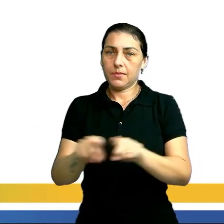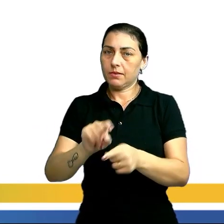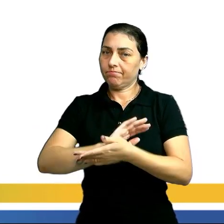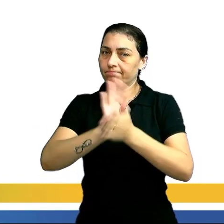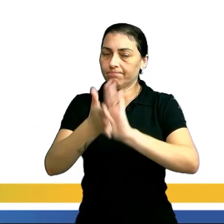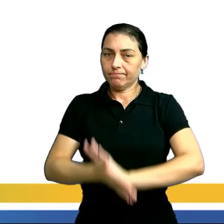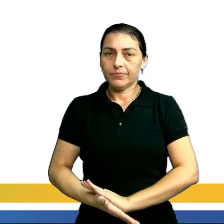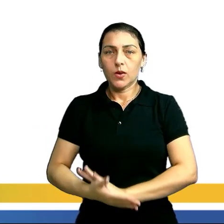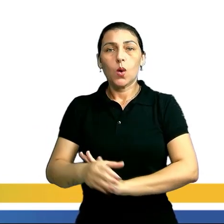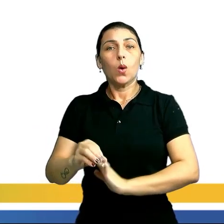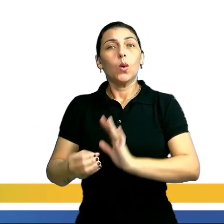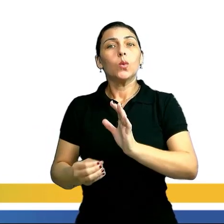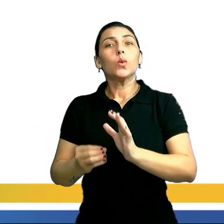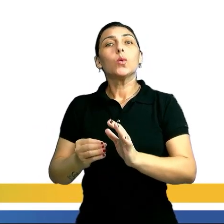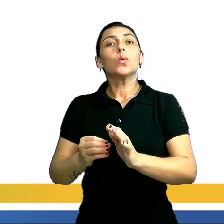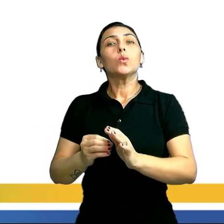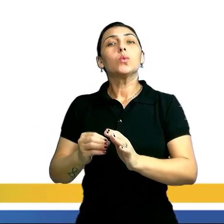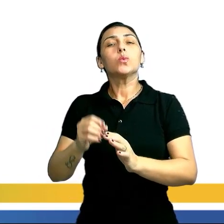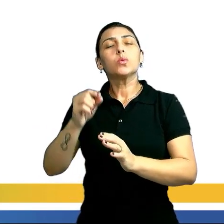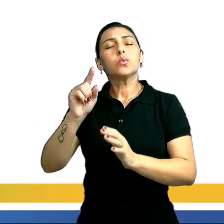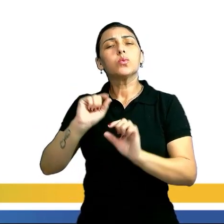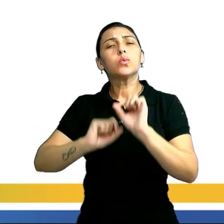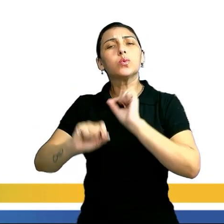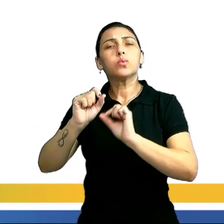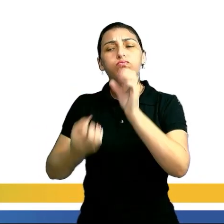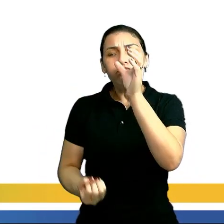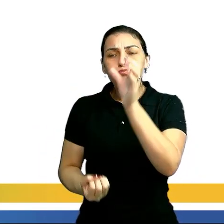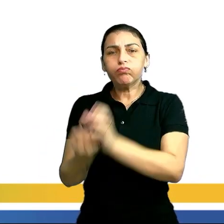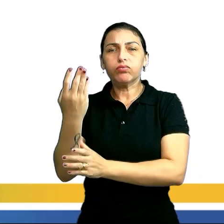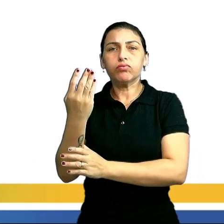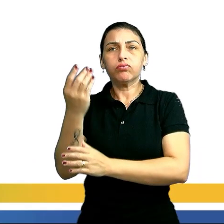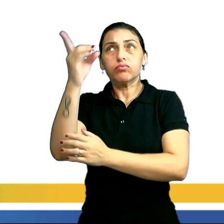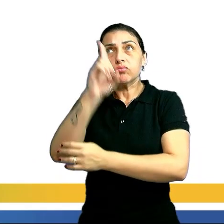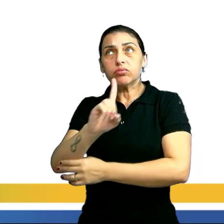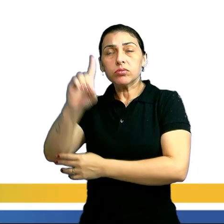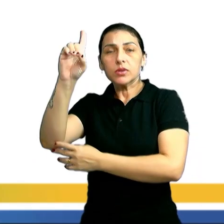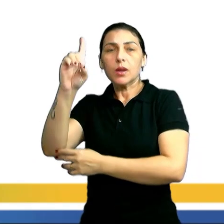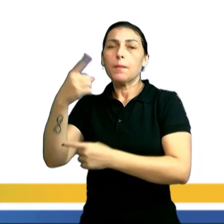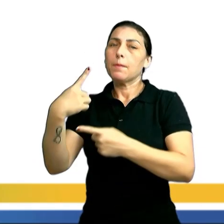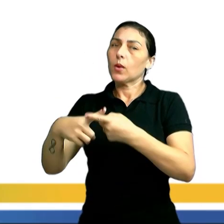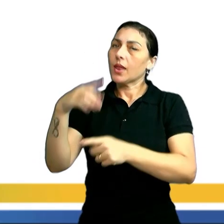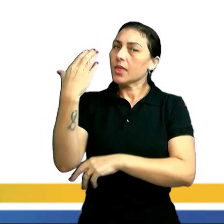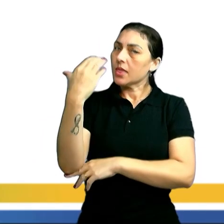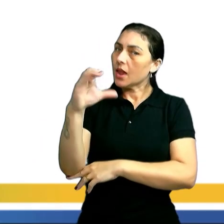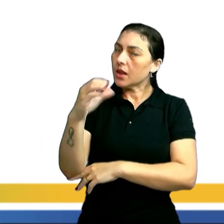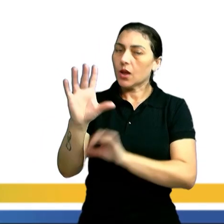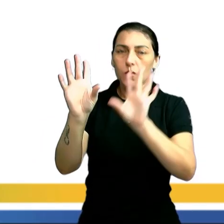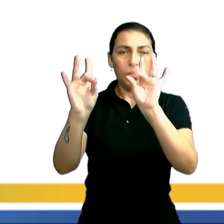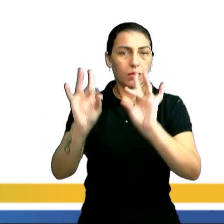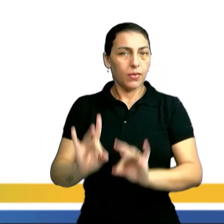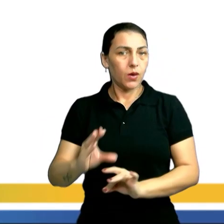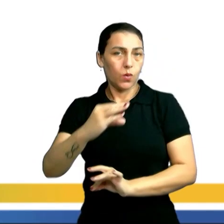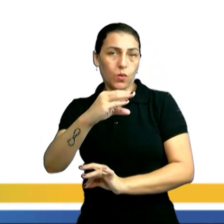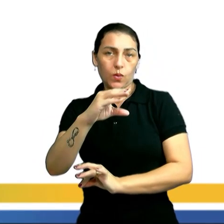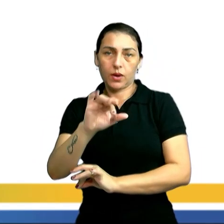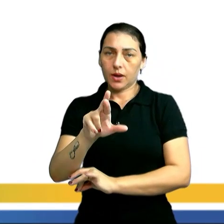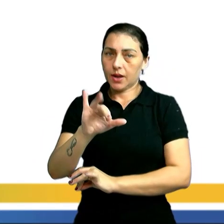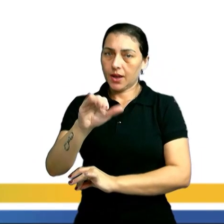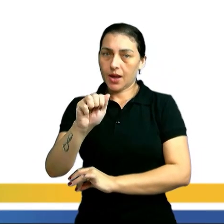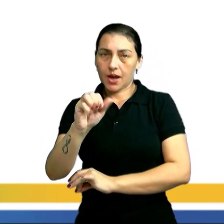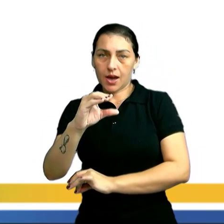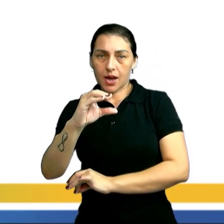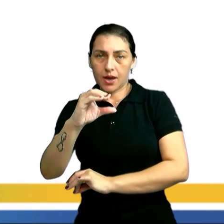derrubada. Ou do criacionismo? Nem continuo do criacionismo, porque nas ciências não se descreve o criacionismo.